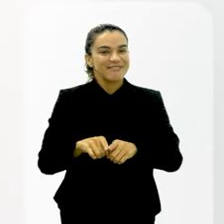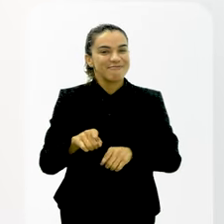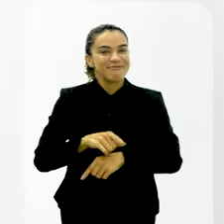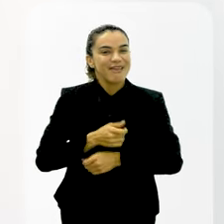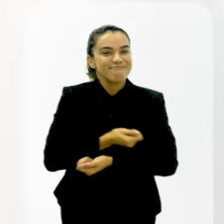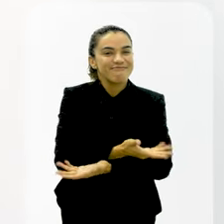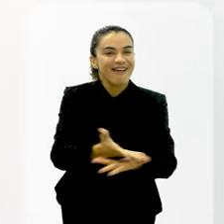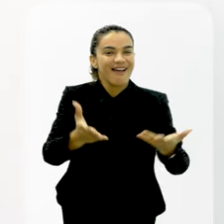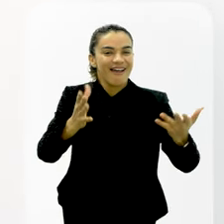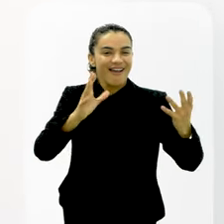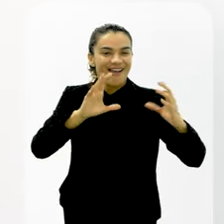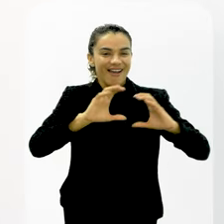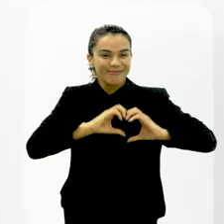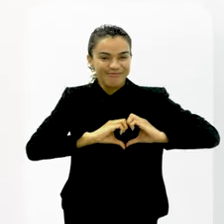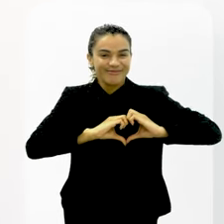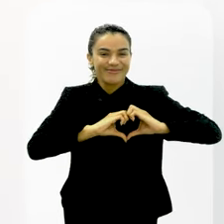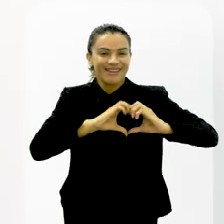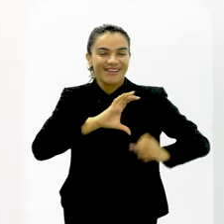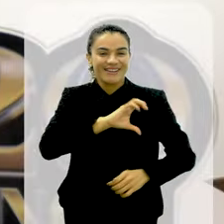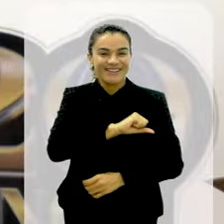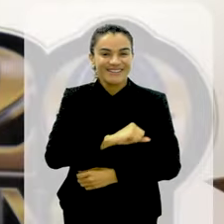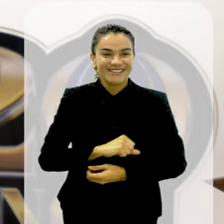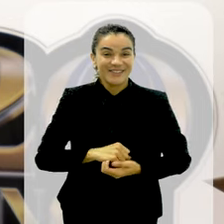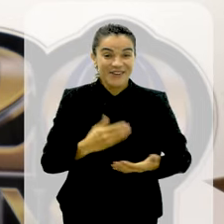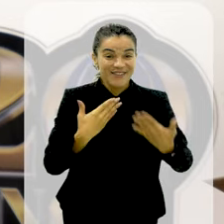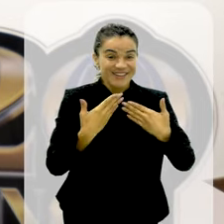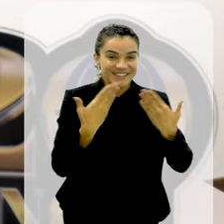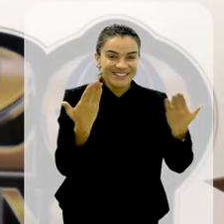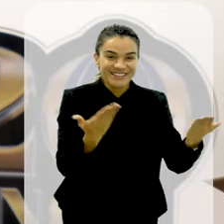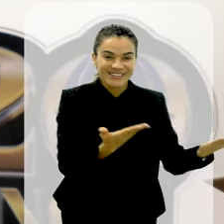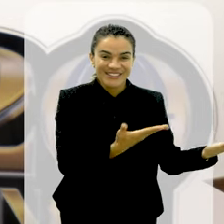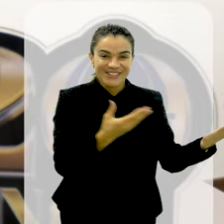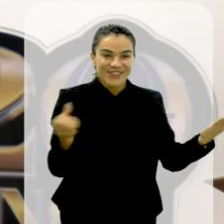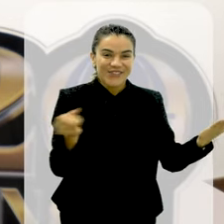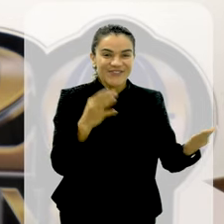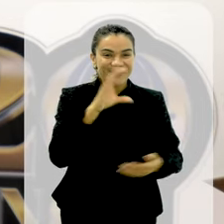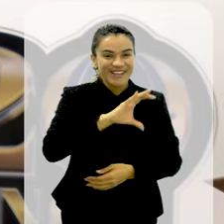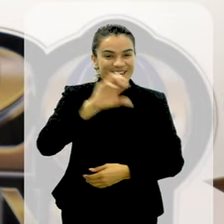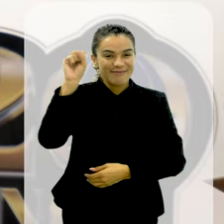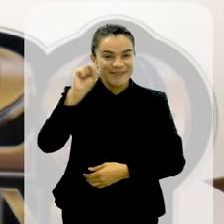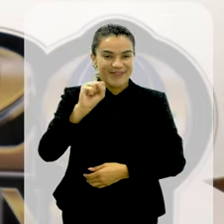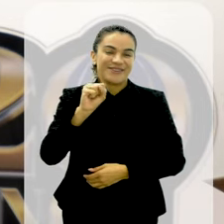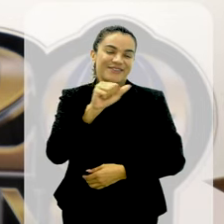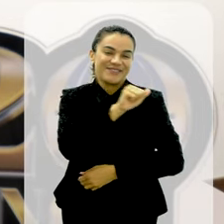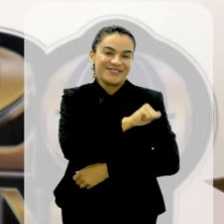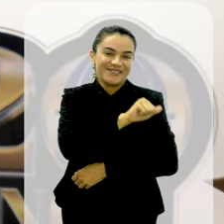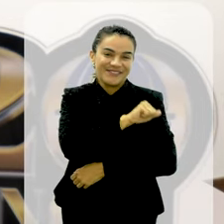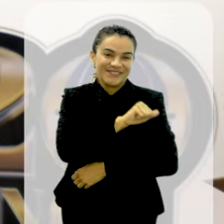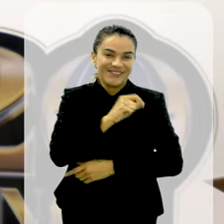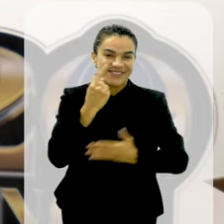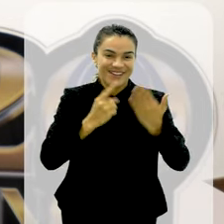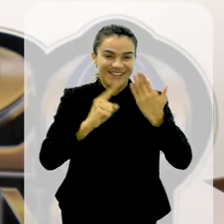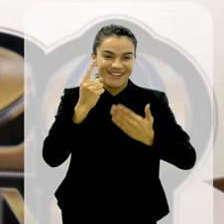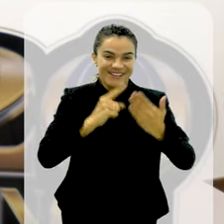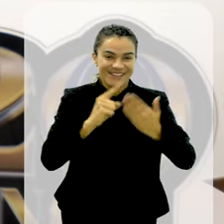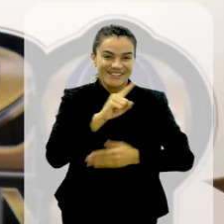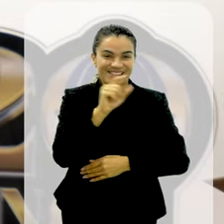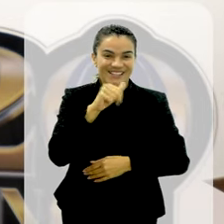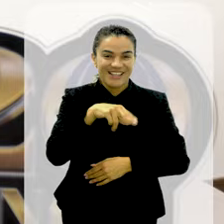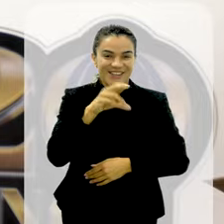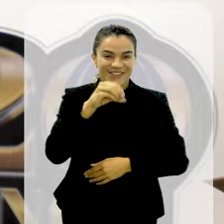que alcance o coração das pessoas. Maravilha. Conversamos com o atual campeão do Carnaval Carioca,